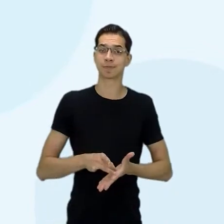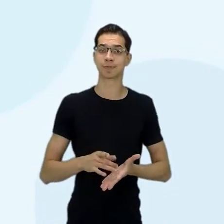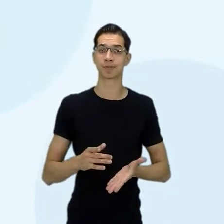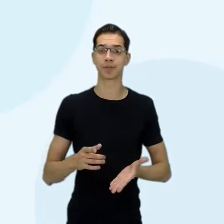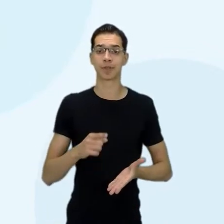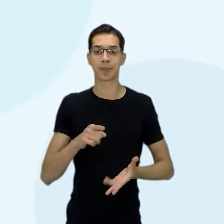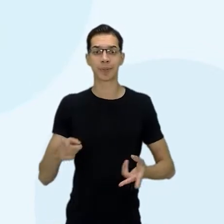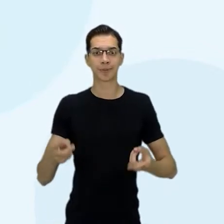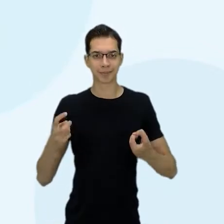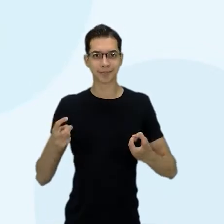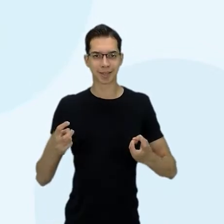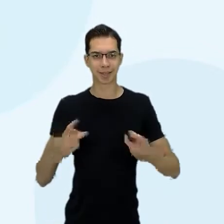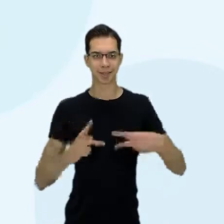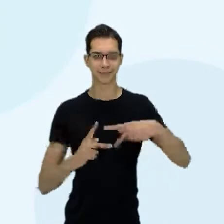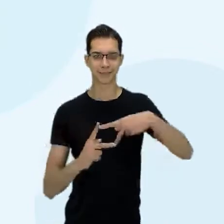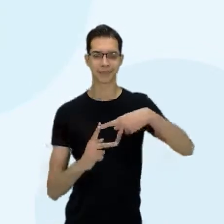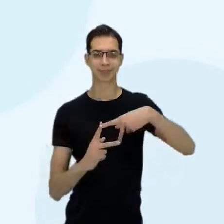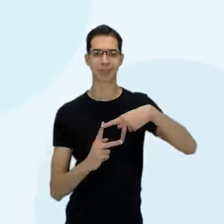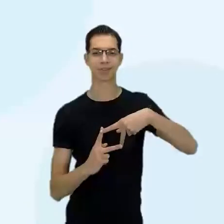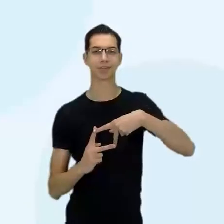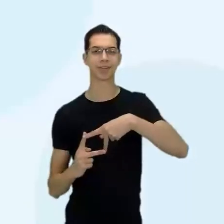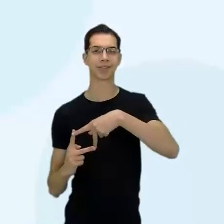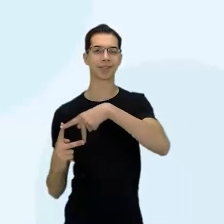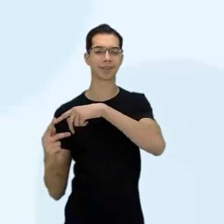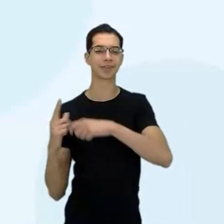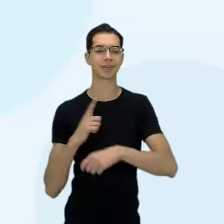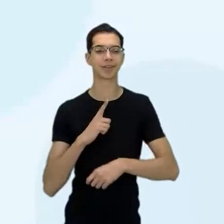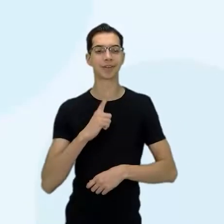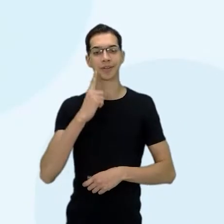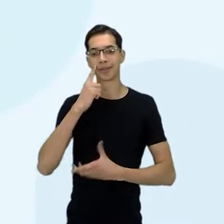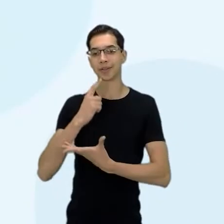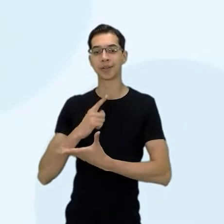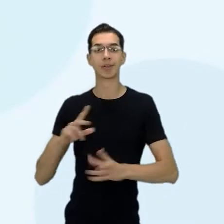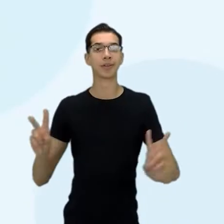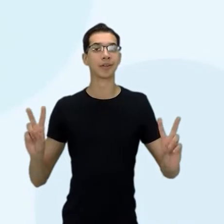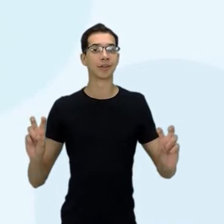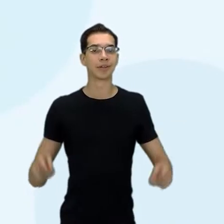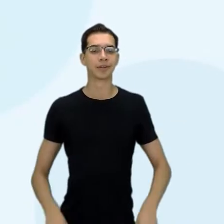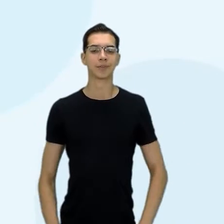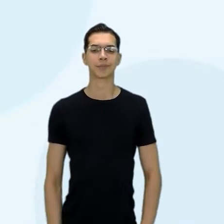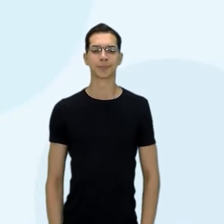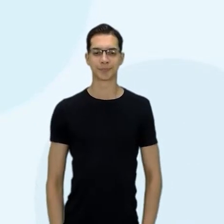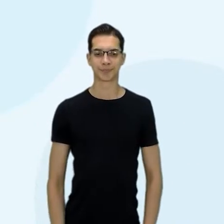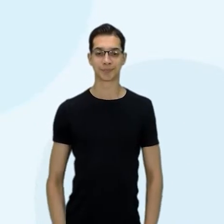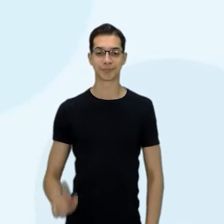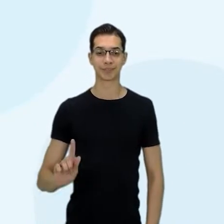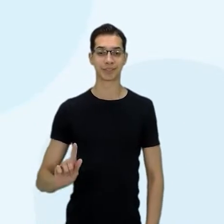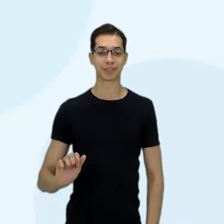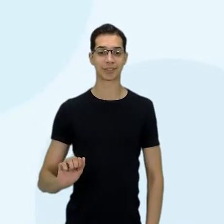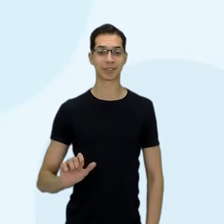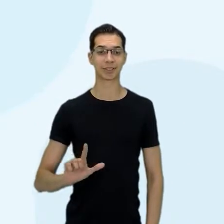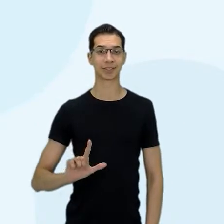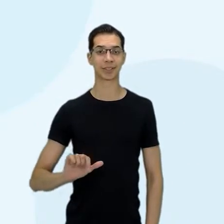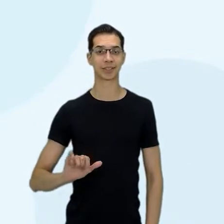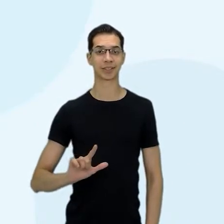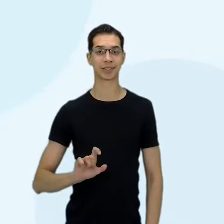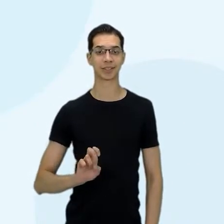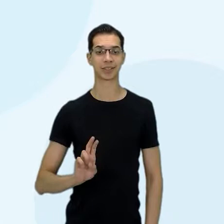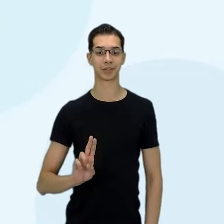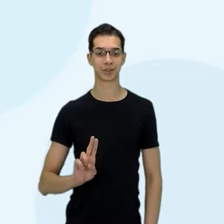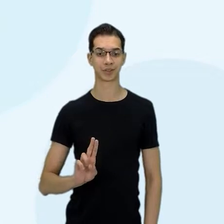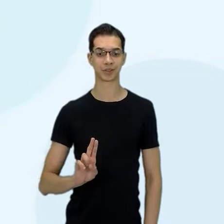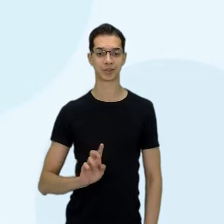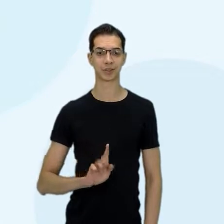na janelinha quando a gente fala de mecânica clássica? Aí é o Galileu. Galilei, esse italiano aí, que